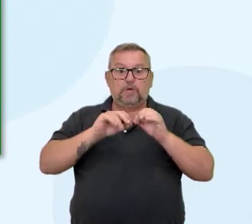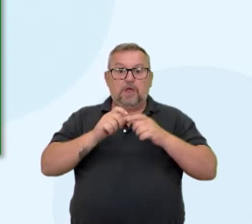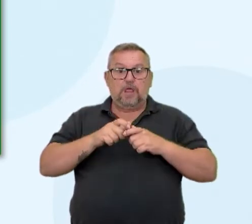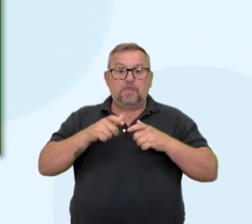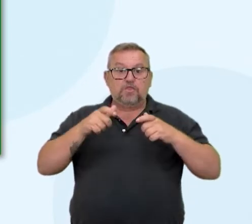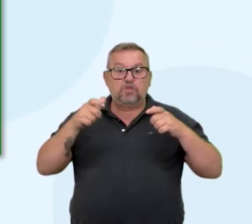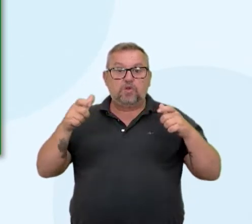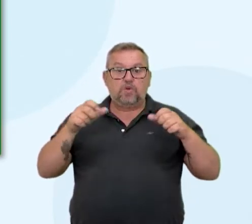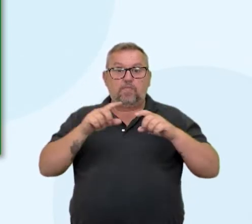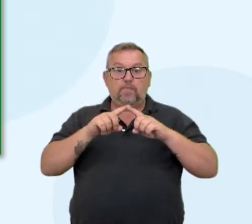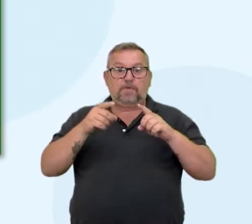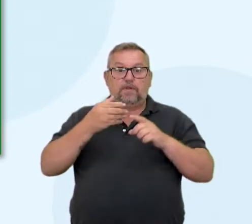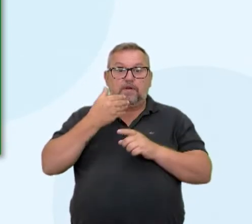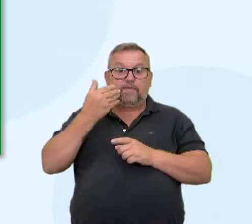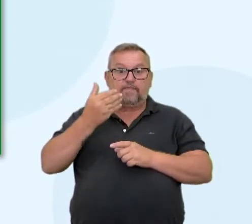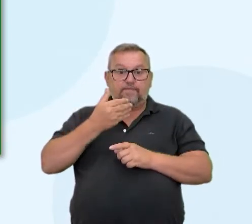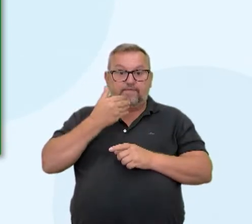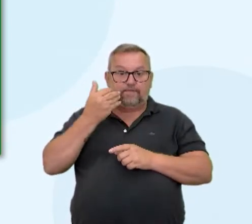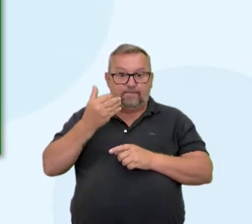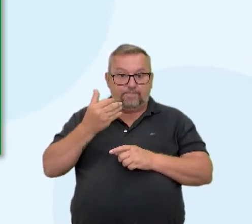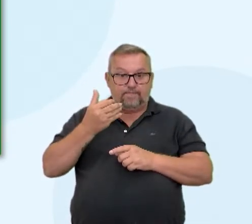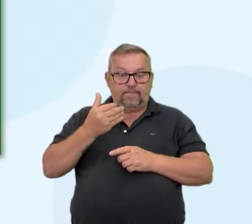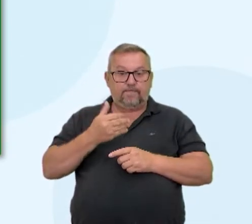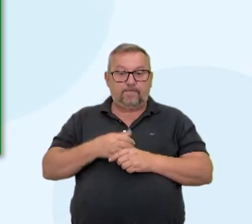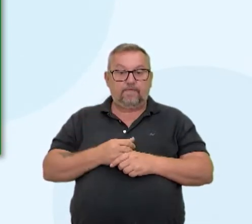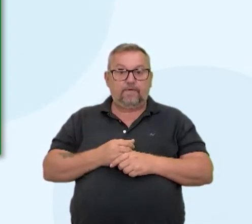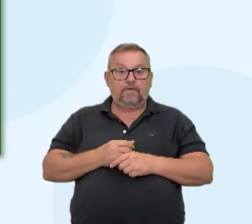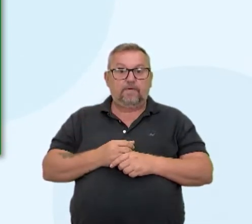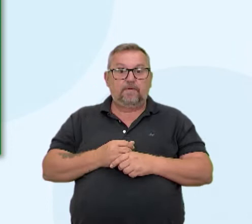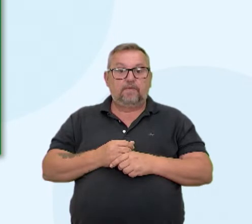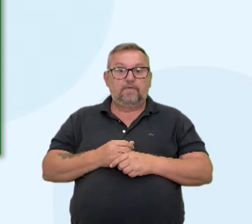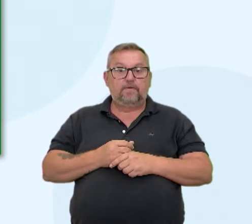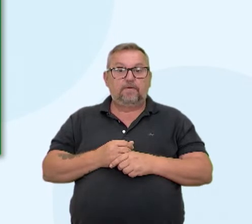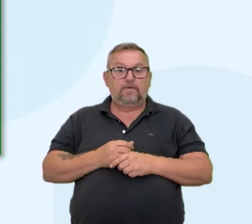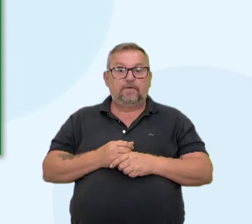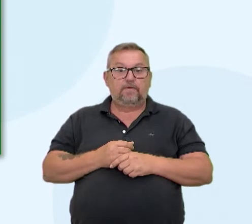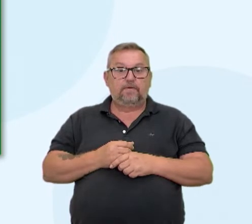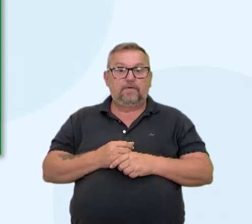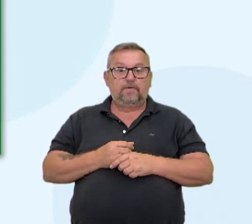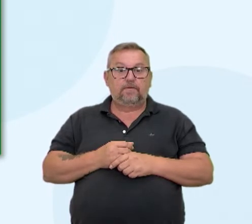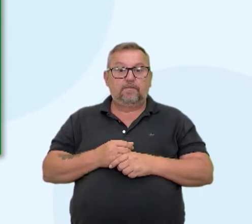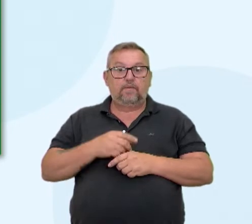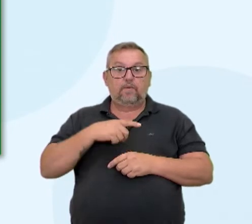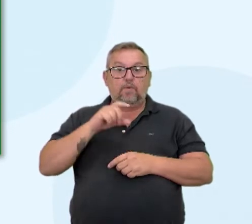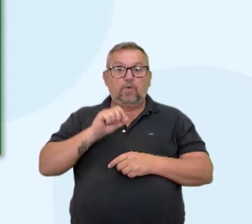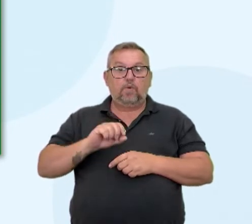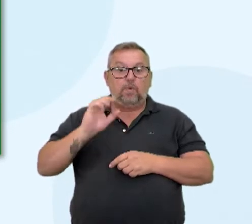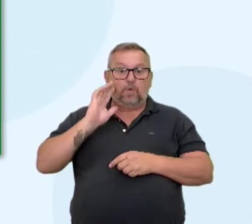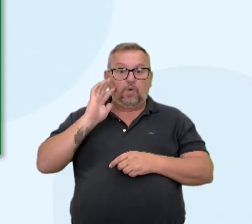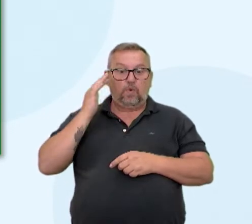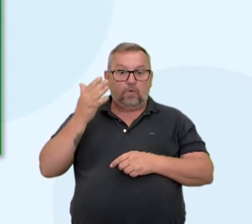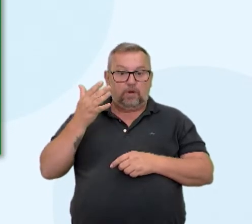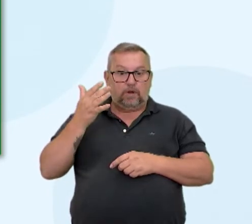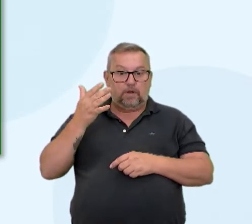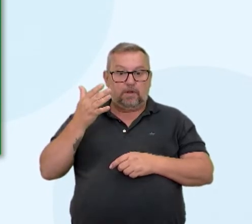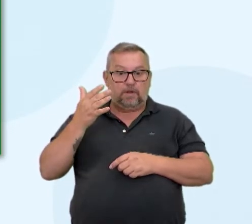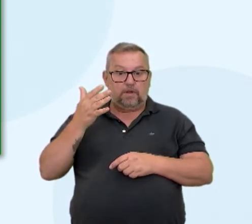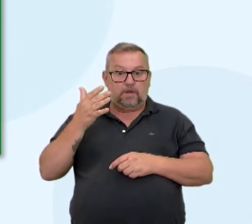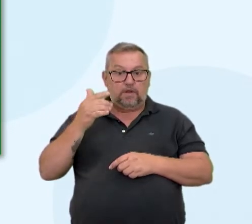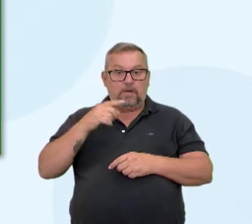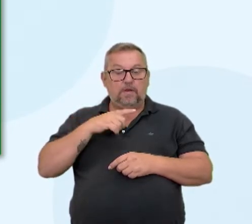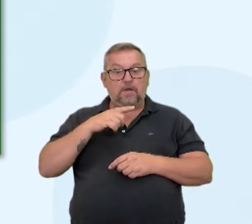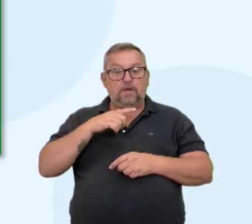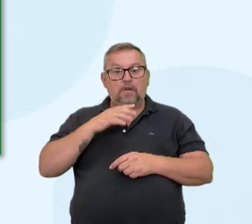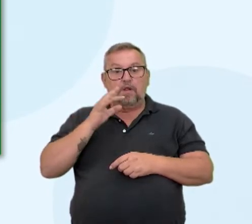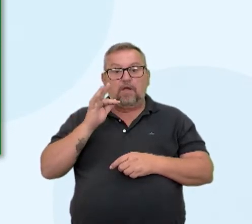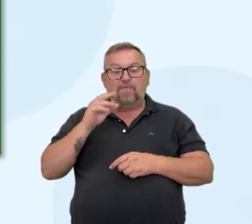gigantesca, mas ela é fácil de se identificar, ela é fácil de se trabalhar. Bom, aqui o que acontece? Eu acho que a fonte está